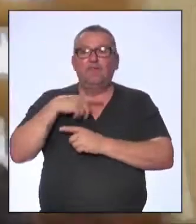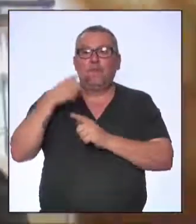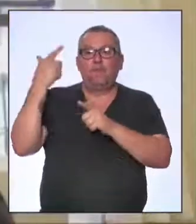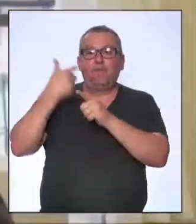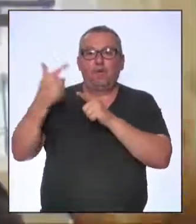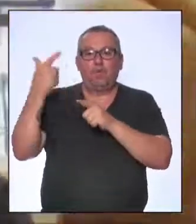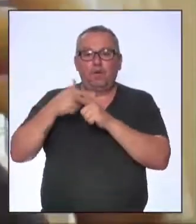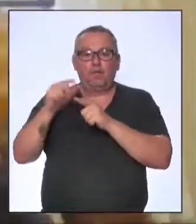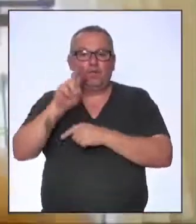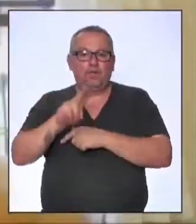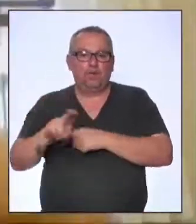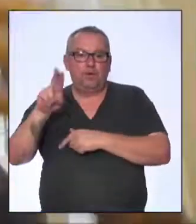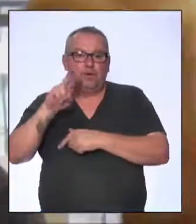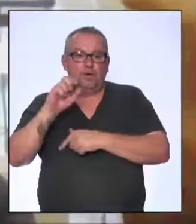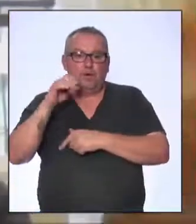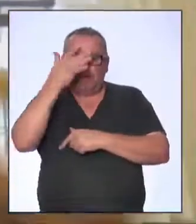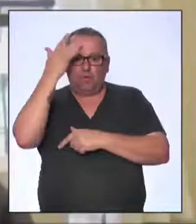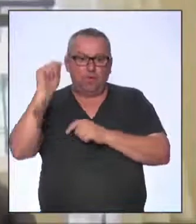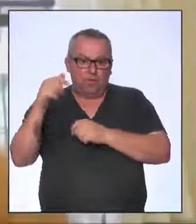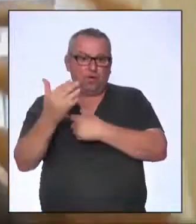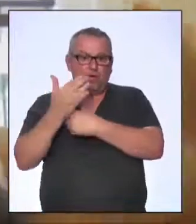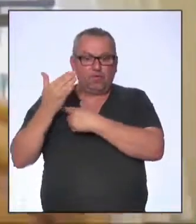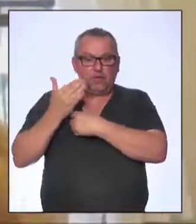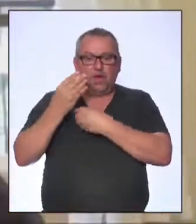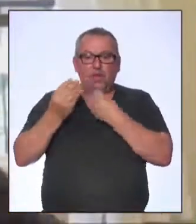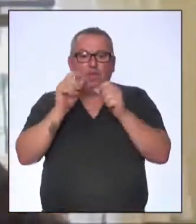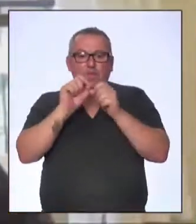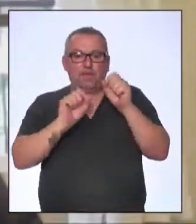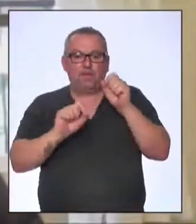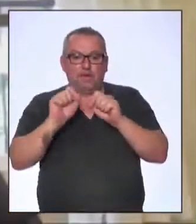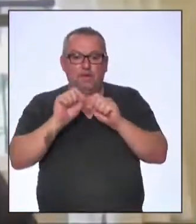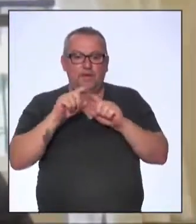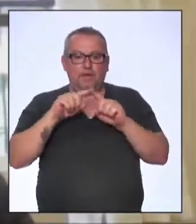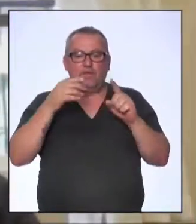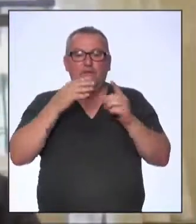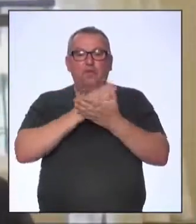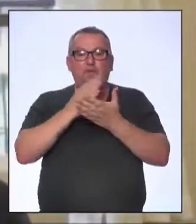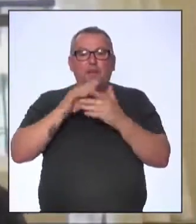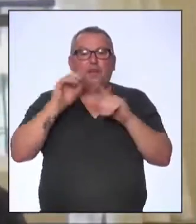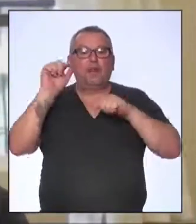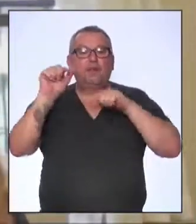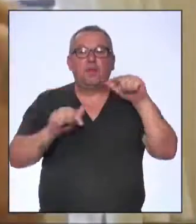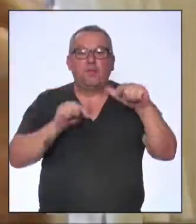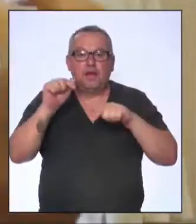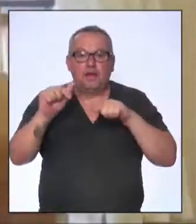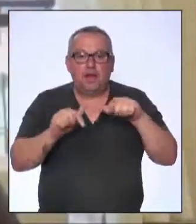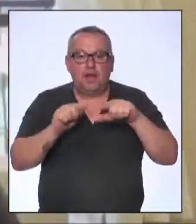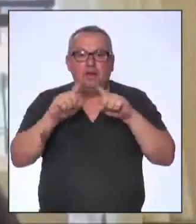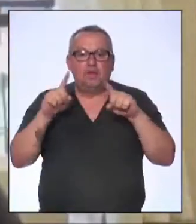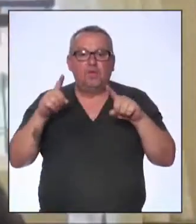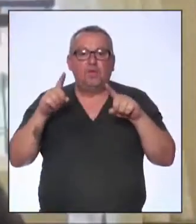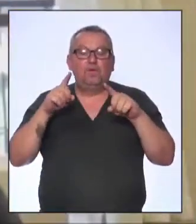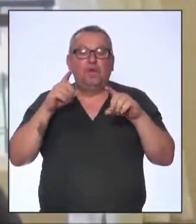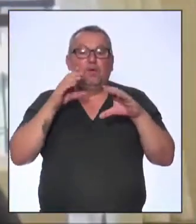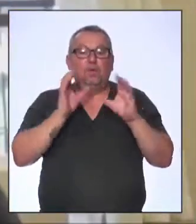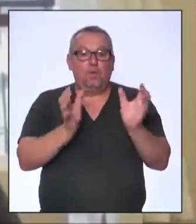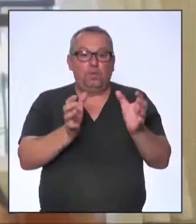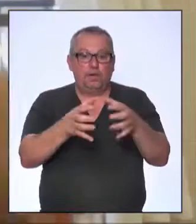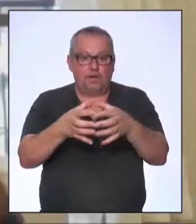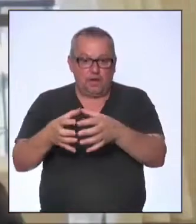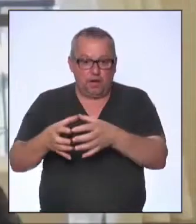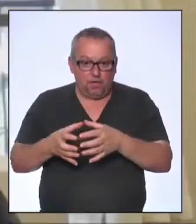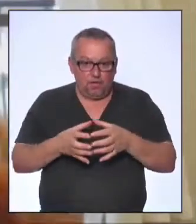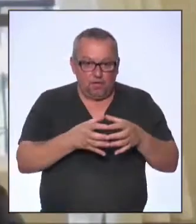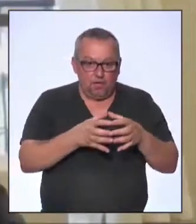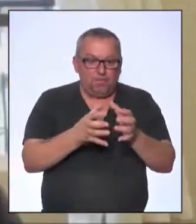de infiltração, será que alguém pode ajudar a ver como que é a empresa? Então a gente começa a trabalhar também com a parte da comunidade. E